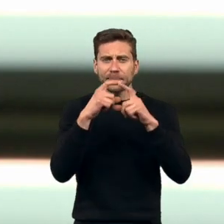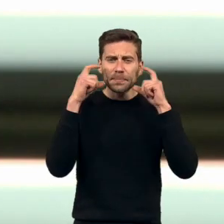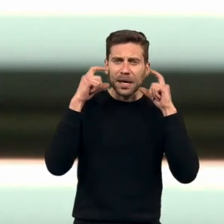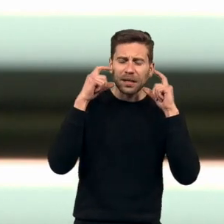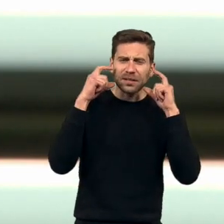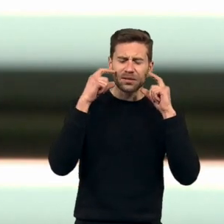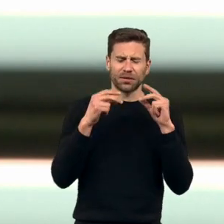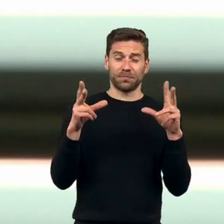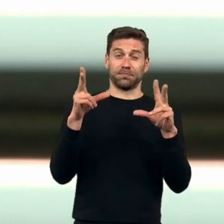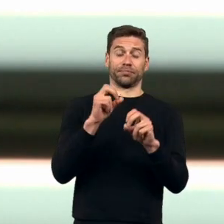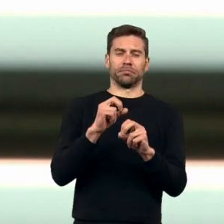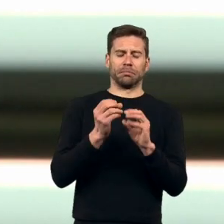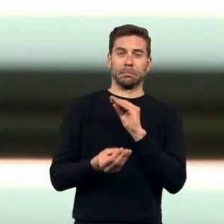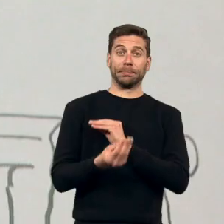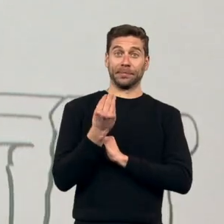novidade.